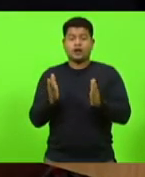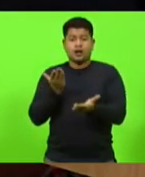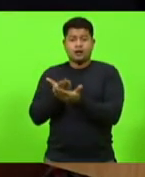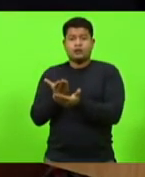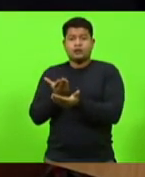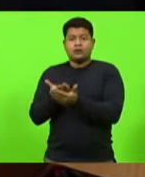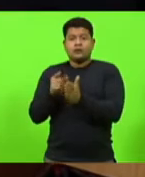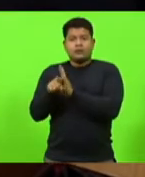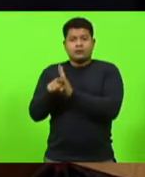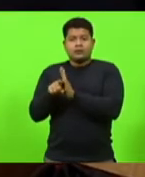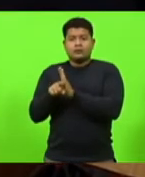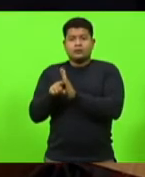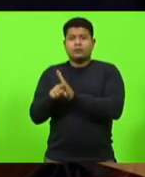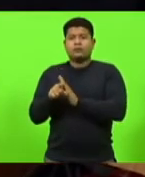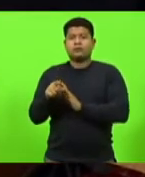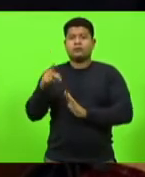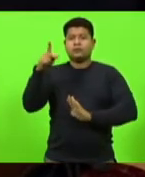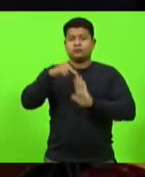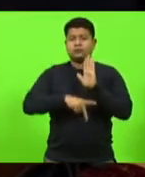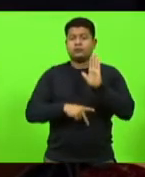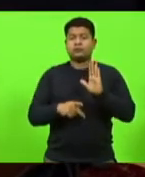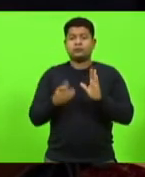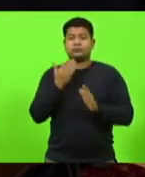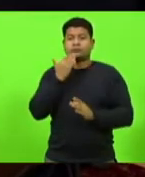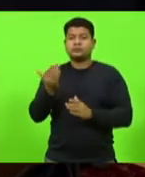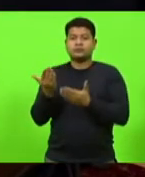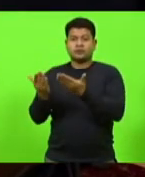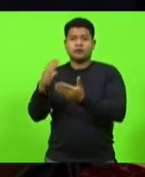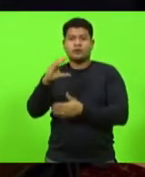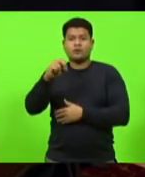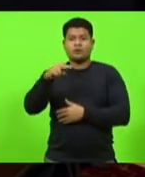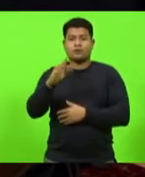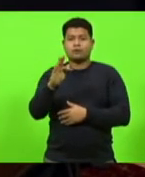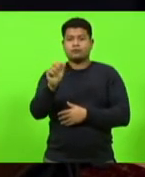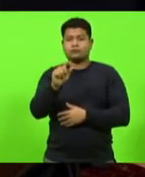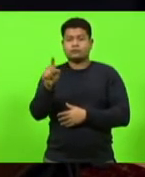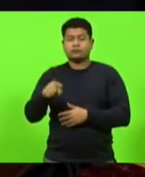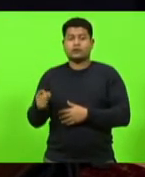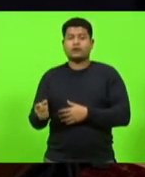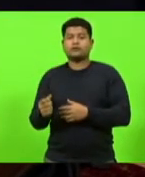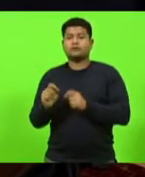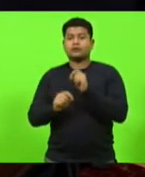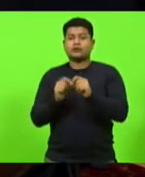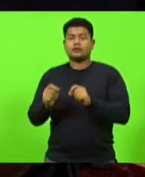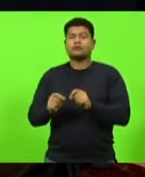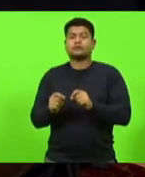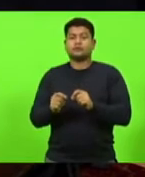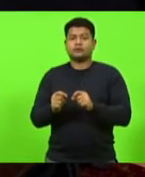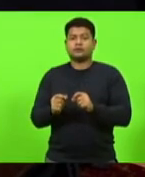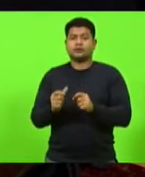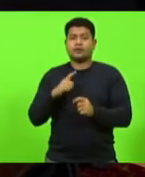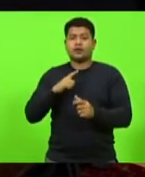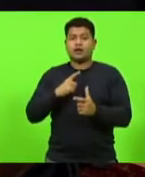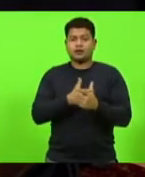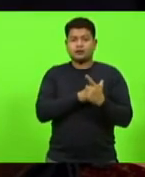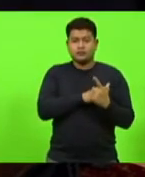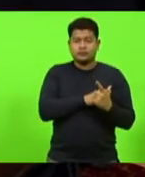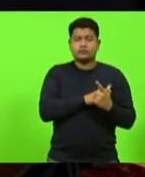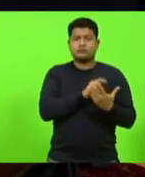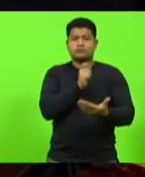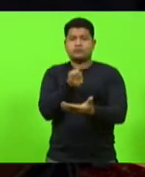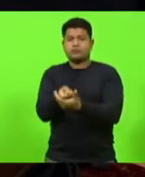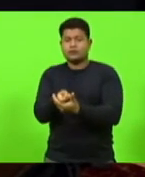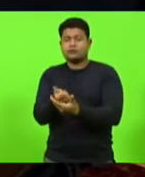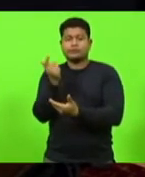programa, está pedindo autorização para o CONFAS, de recuperação fiscal de outros segmentos fora do período